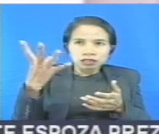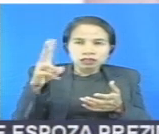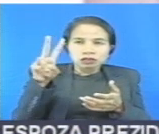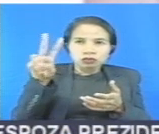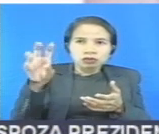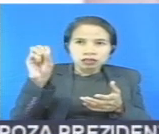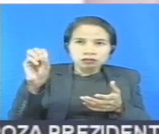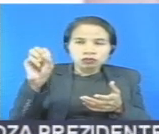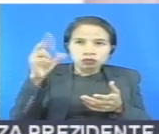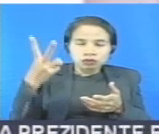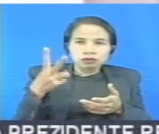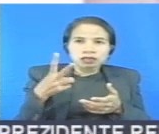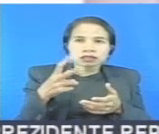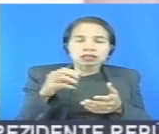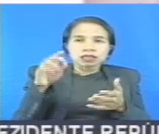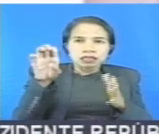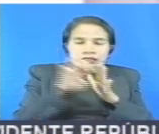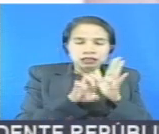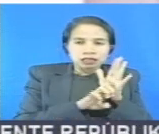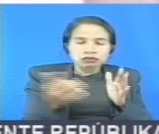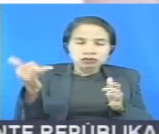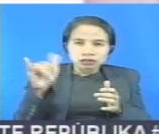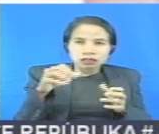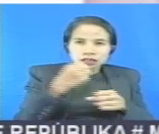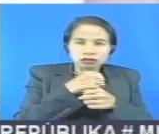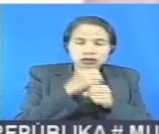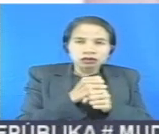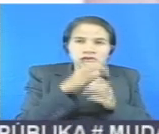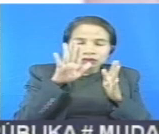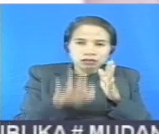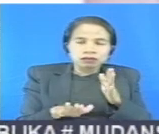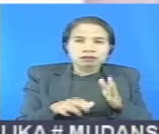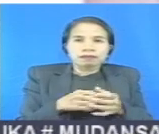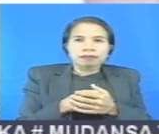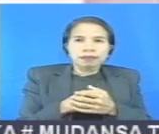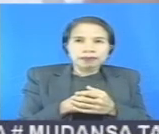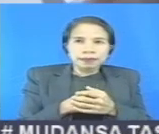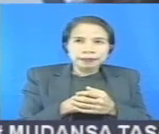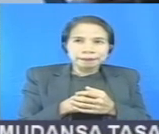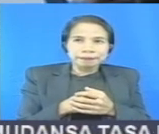15/2012 regula instituição Estado Sira a tuhalatuir hor minimiza despesas.